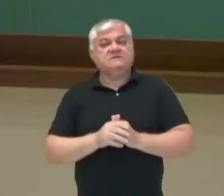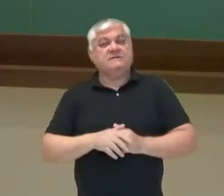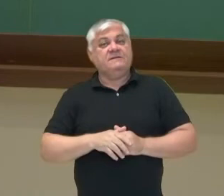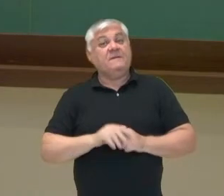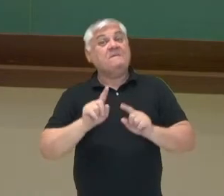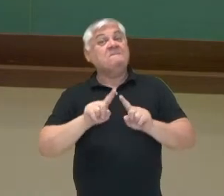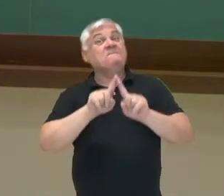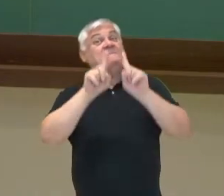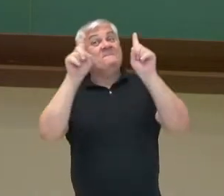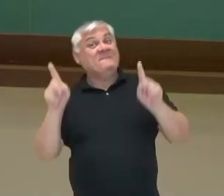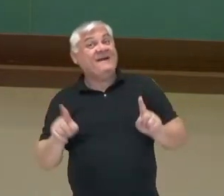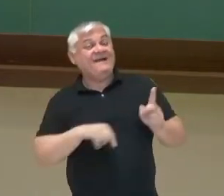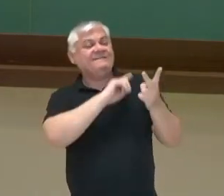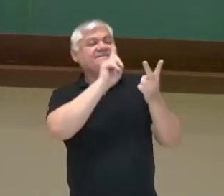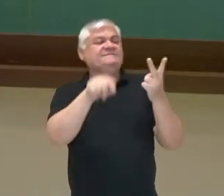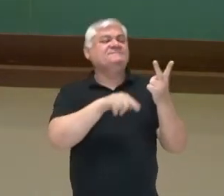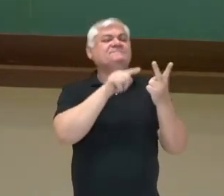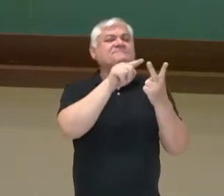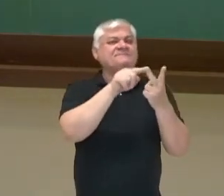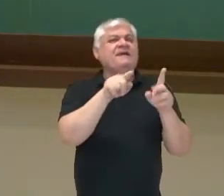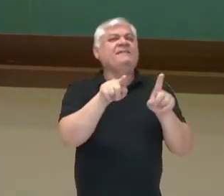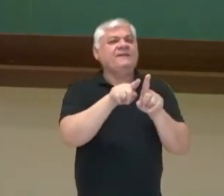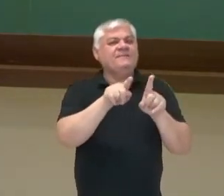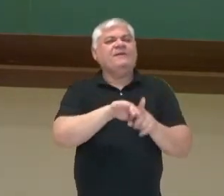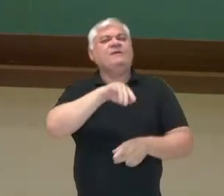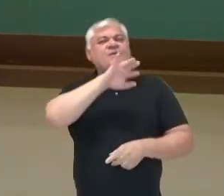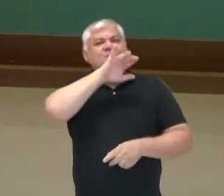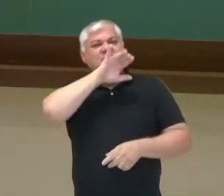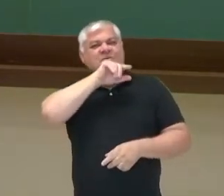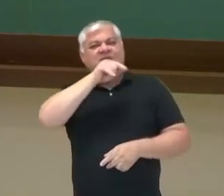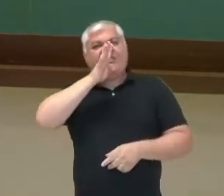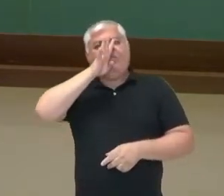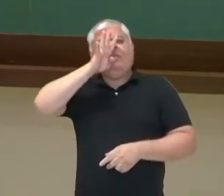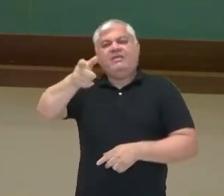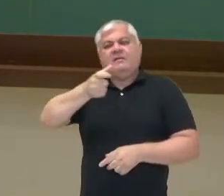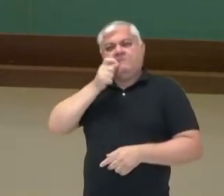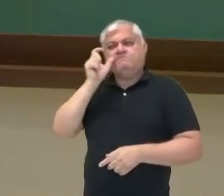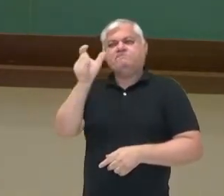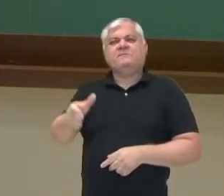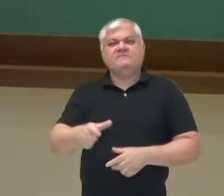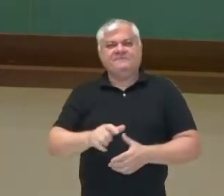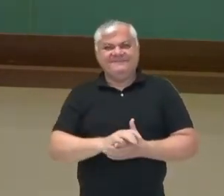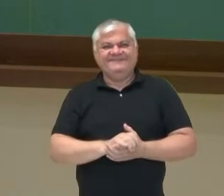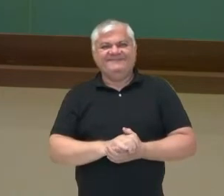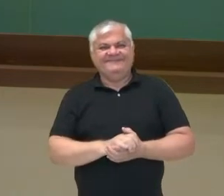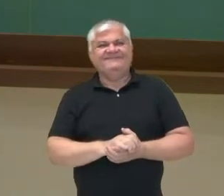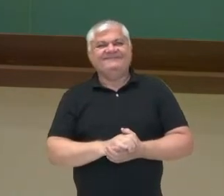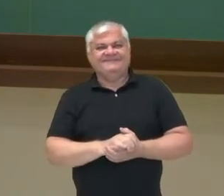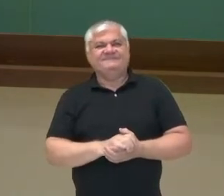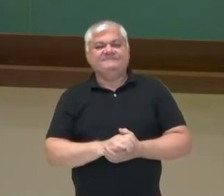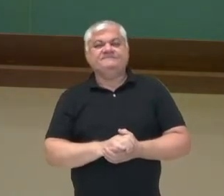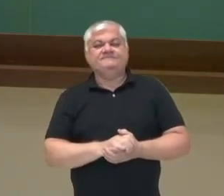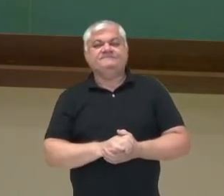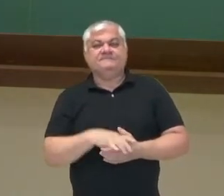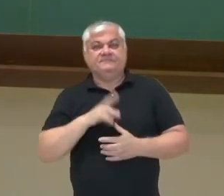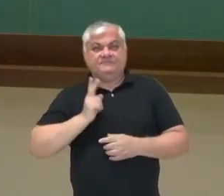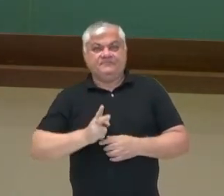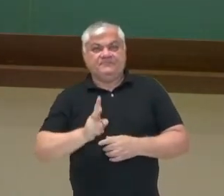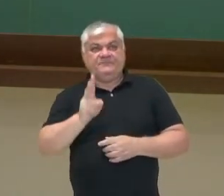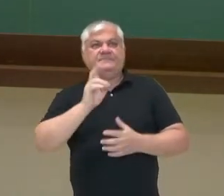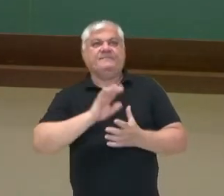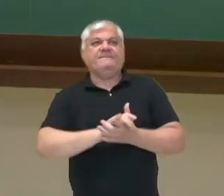também com essa finalidade ruim, né, de ofender alguém também, tá? Continuando mais um pouquinho aqui,